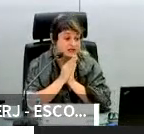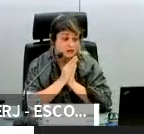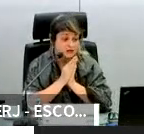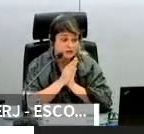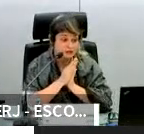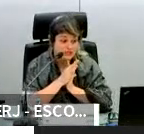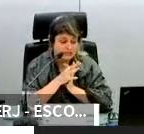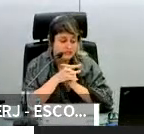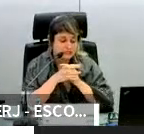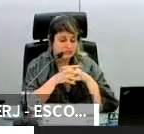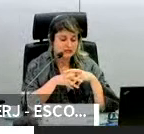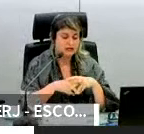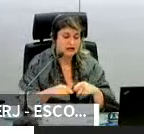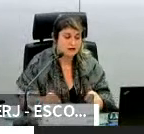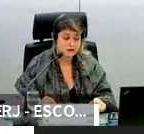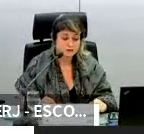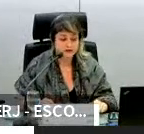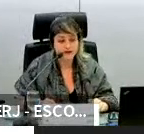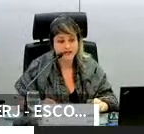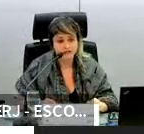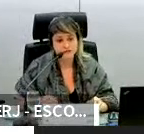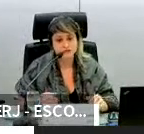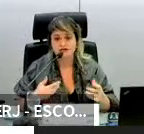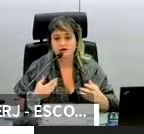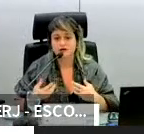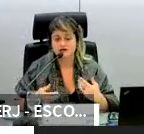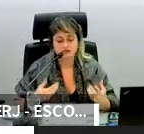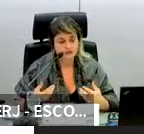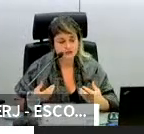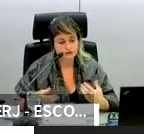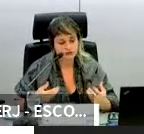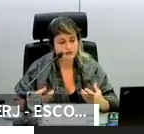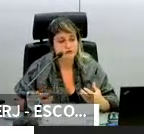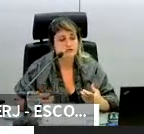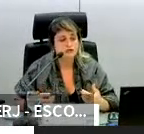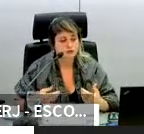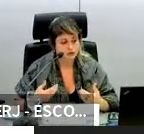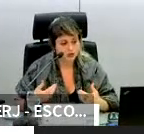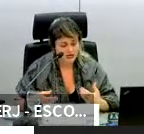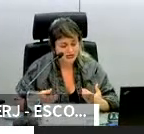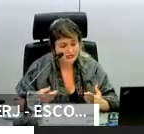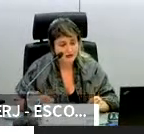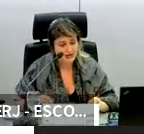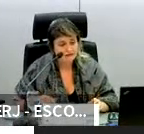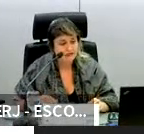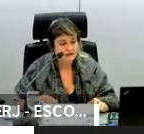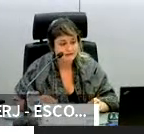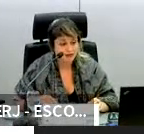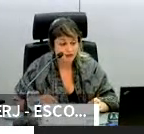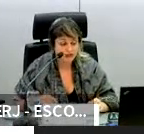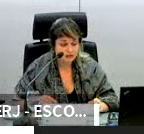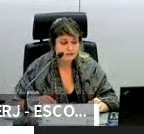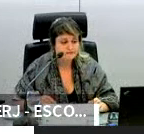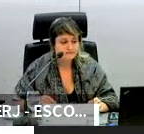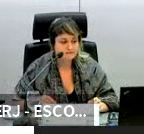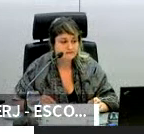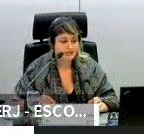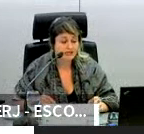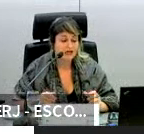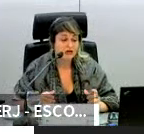mas esse é o nosso índice. A gente tem alguns prefácios que são livres expressões das pessoas que participaram do